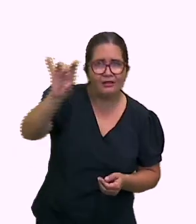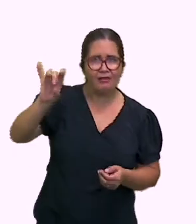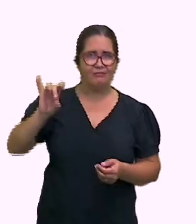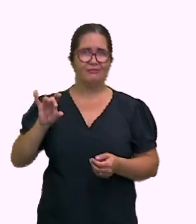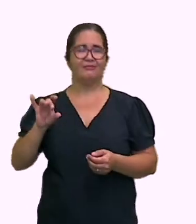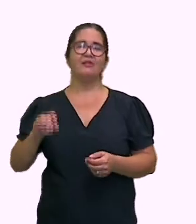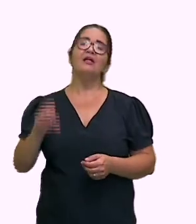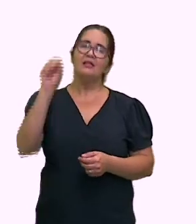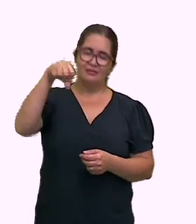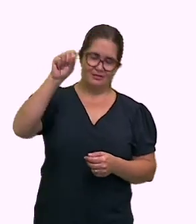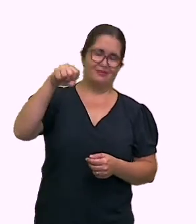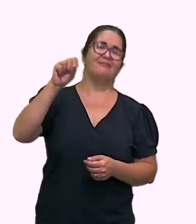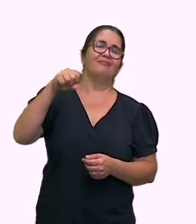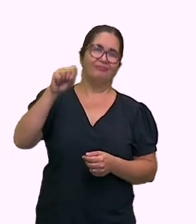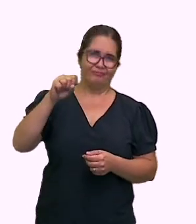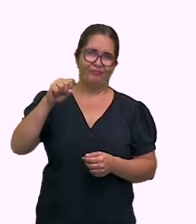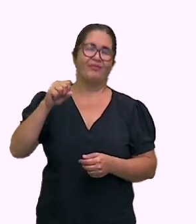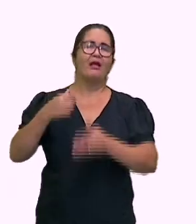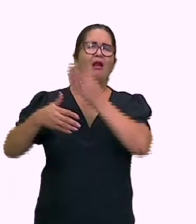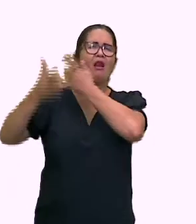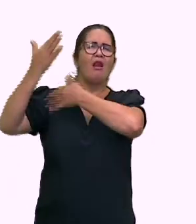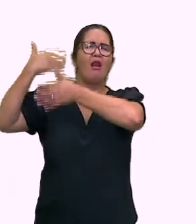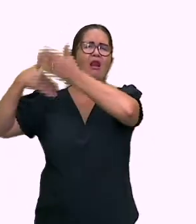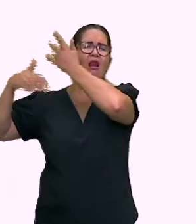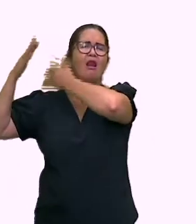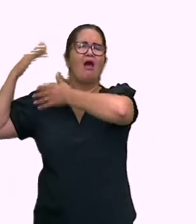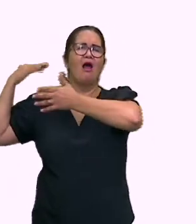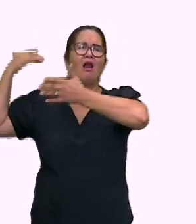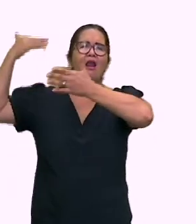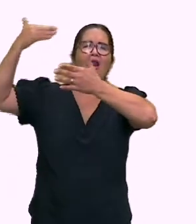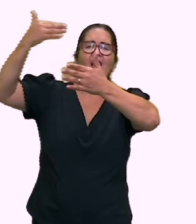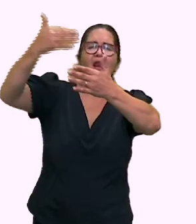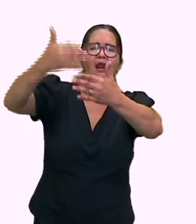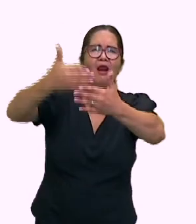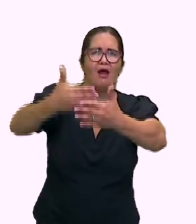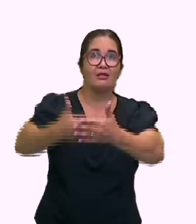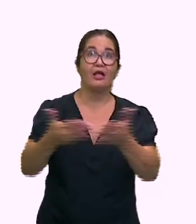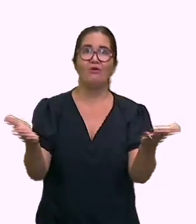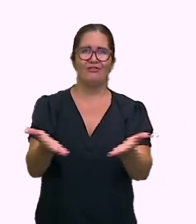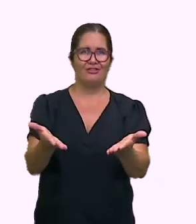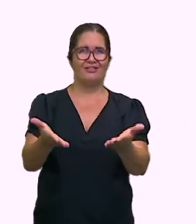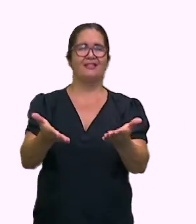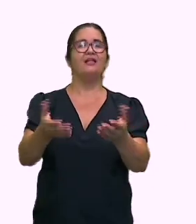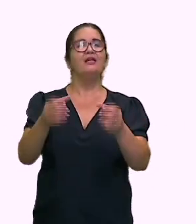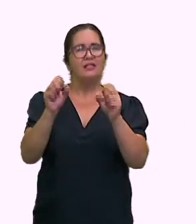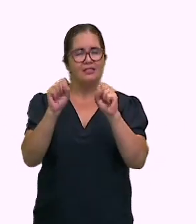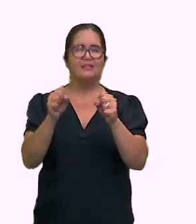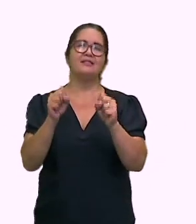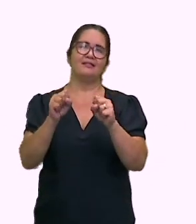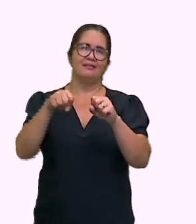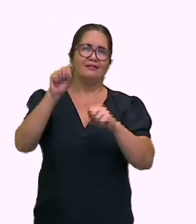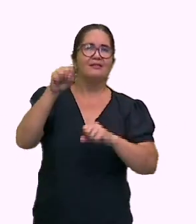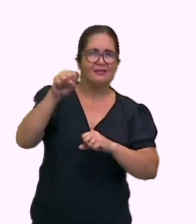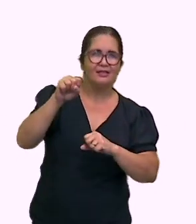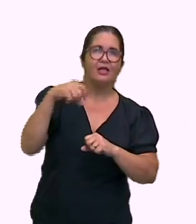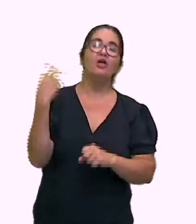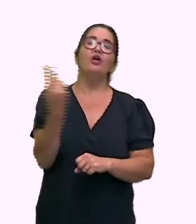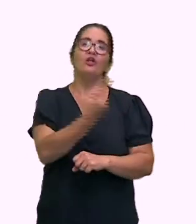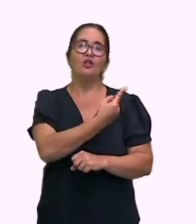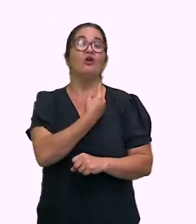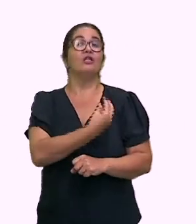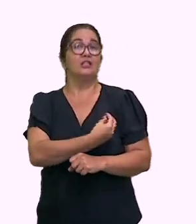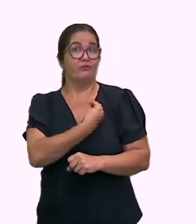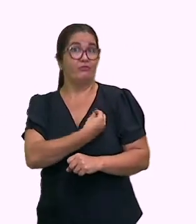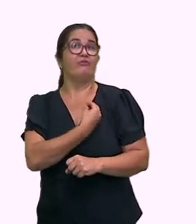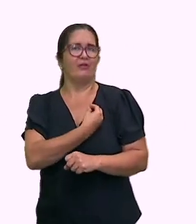vivenciamos de uma maneira que certamente a política pode nos deixar vivenciar, não é a que nós